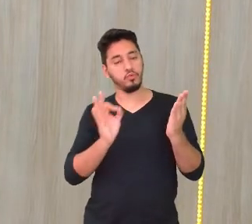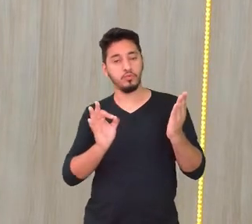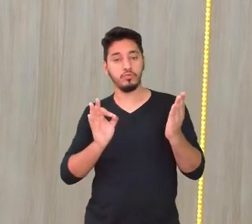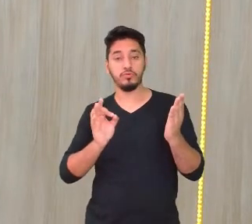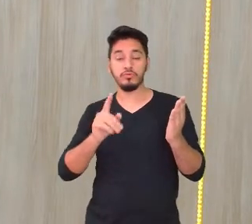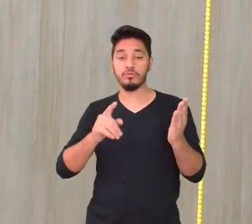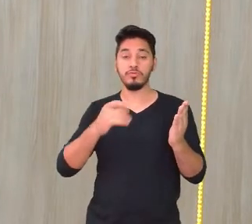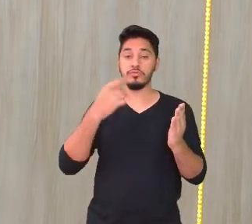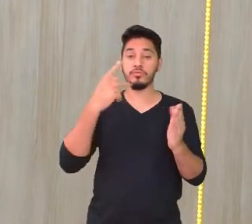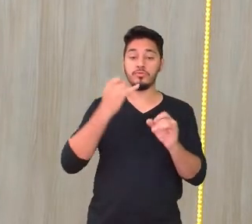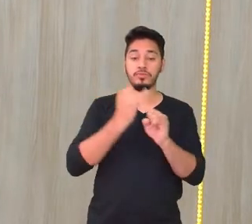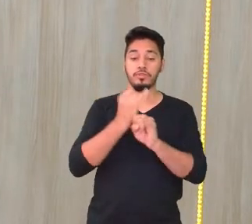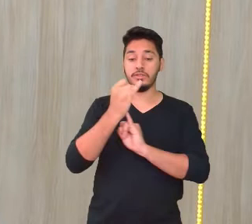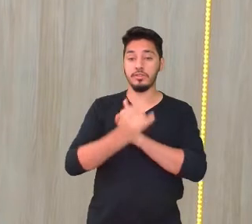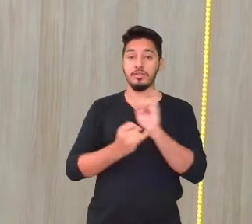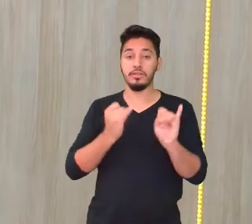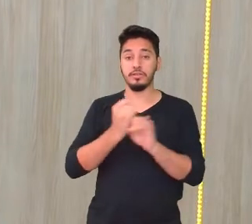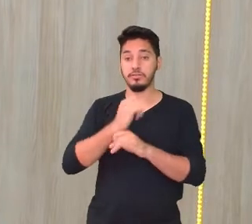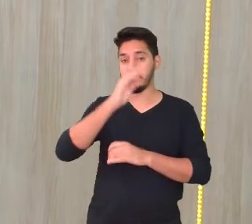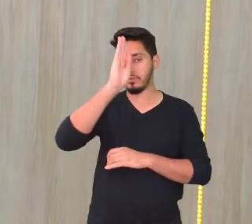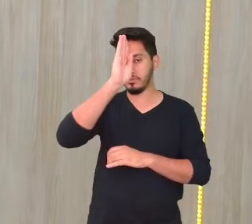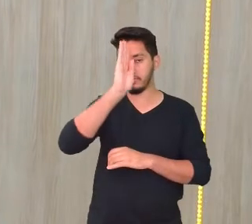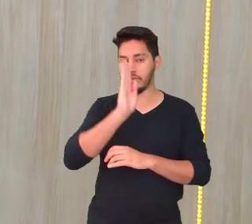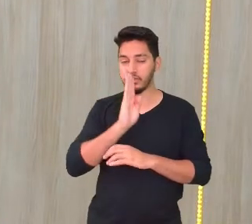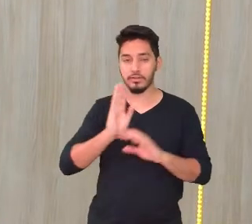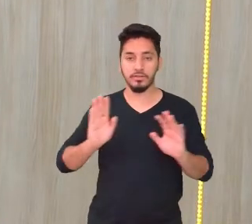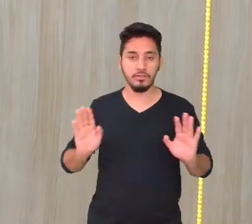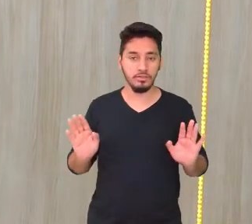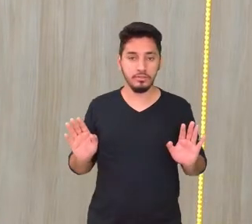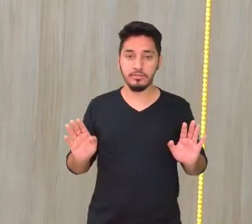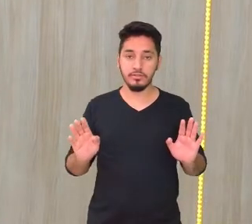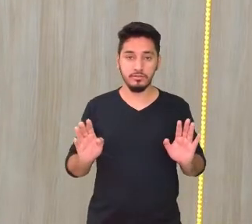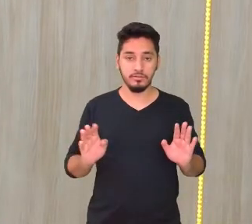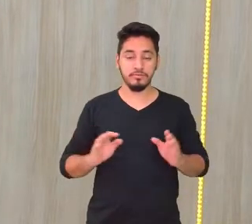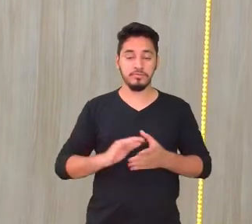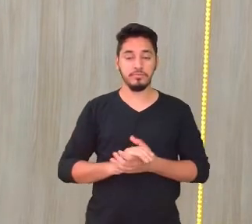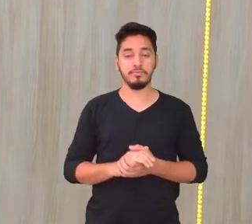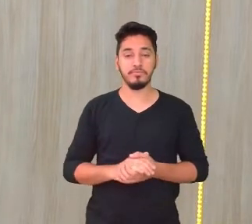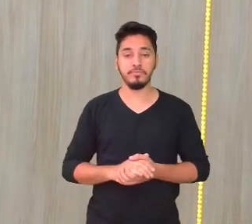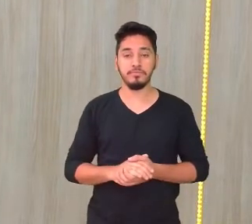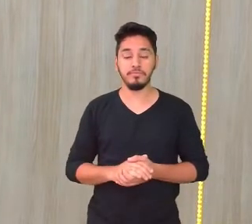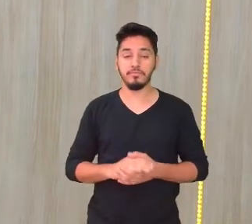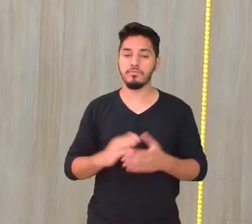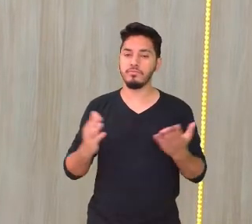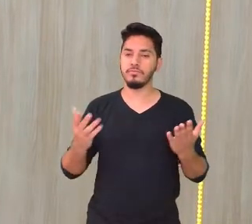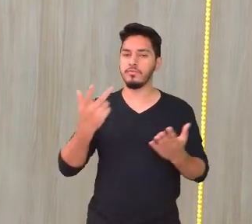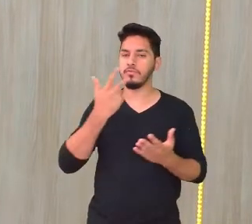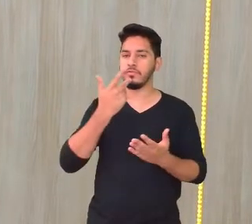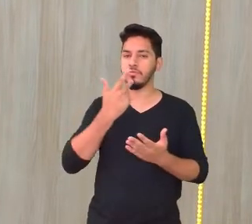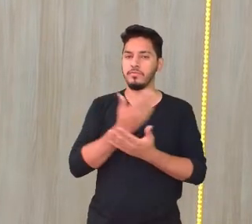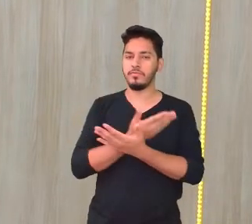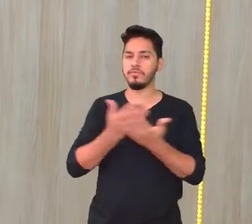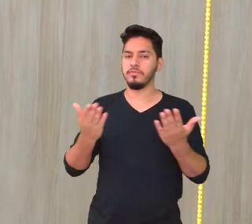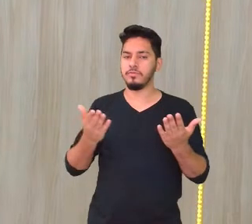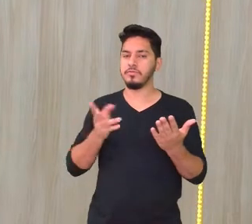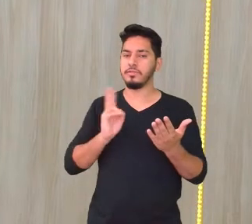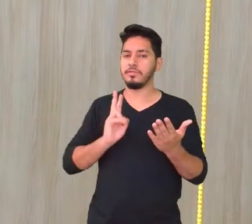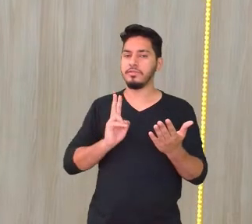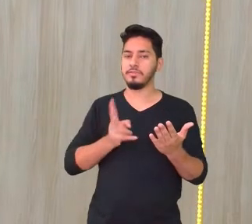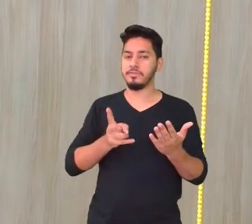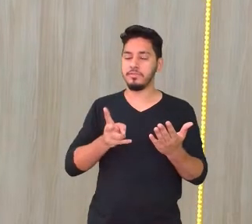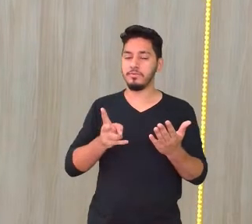sua internet financiada, não consumindo o seu pacote de dados. E eu disse, a gente anda muito